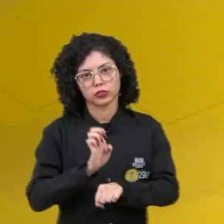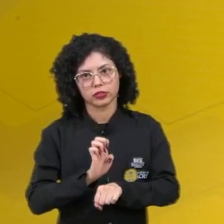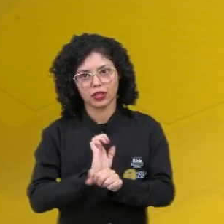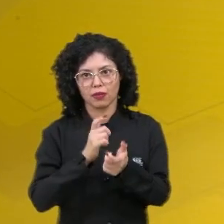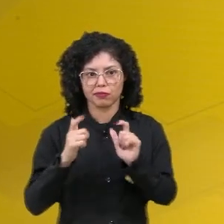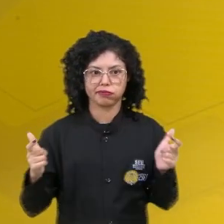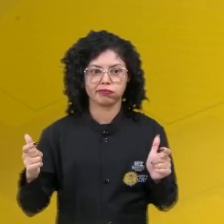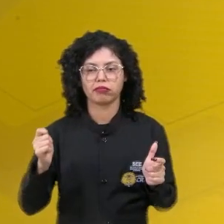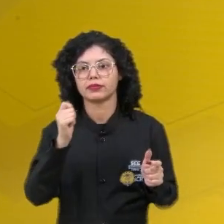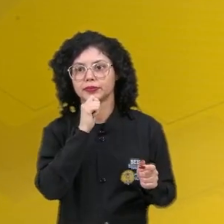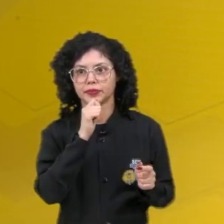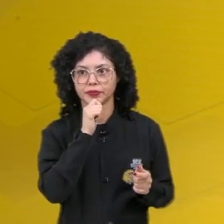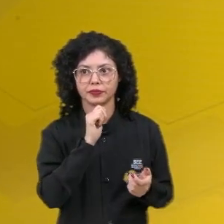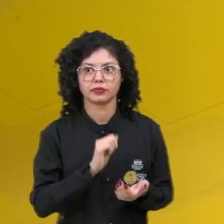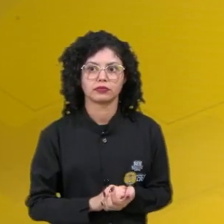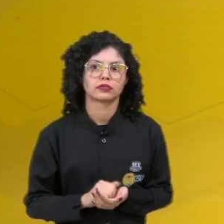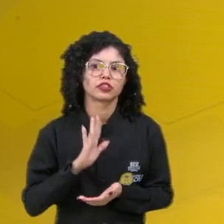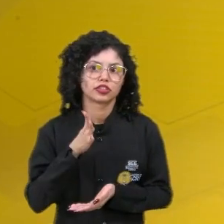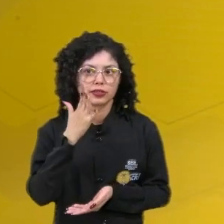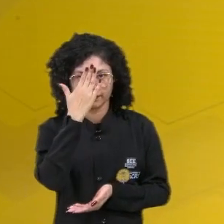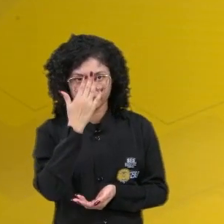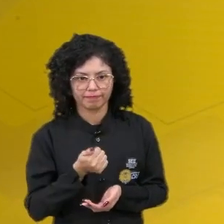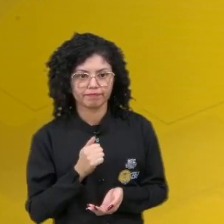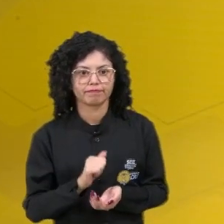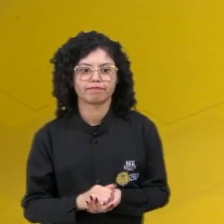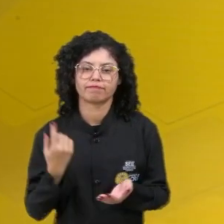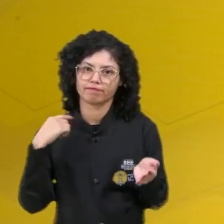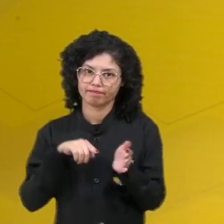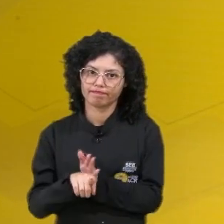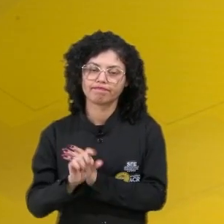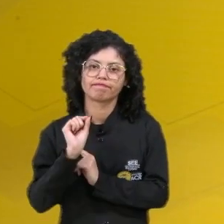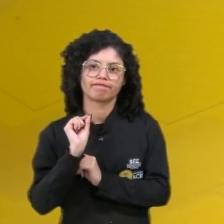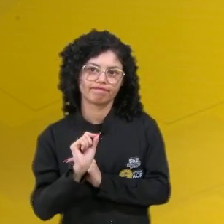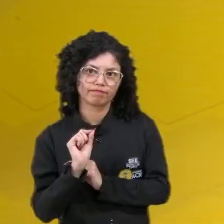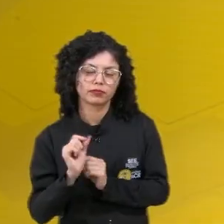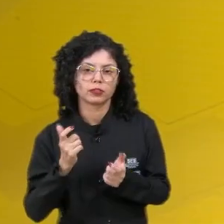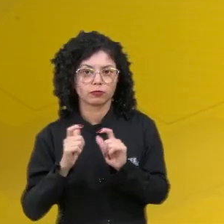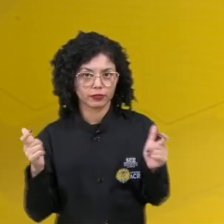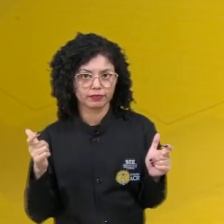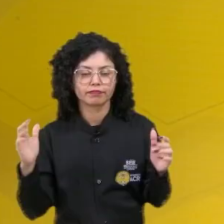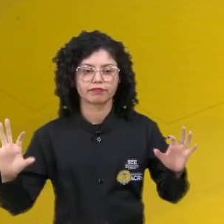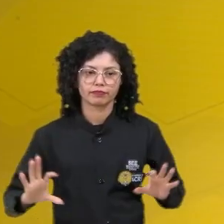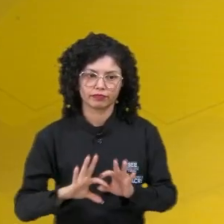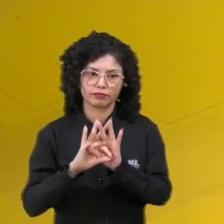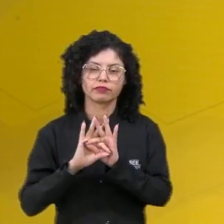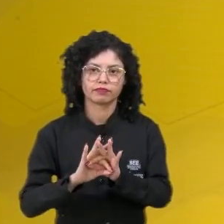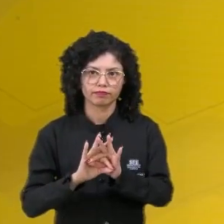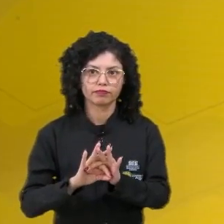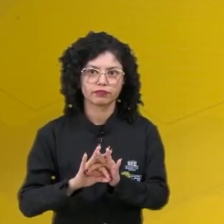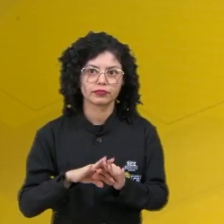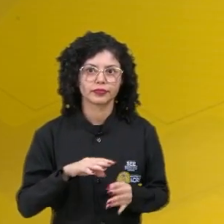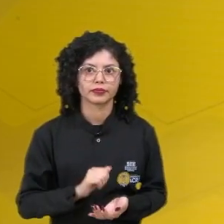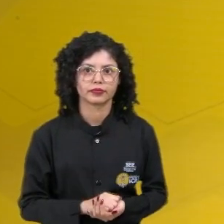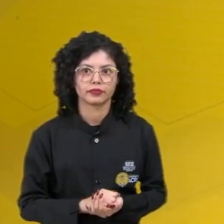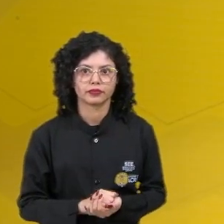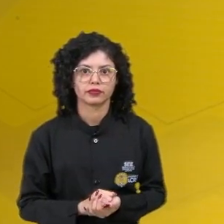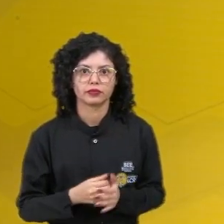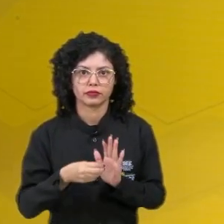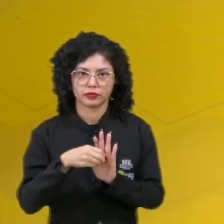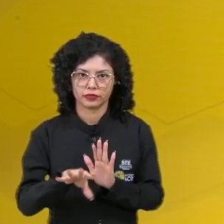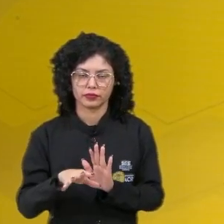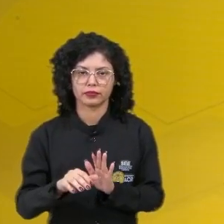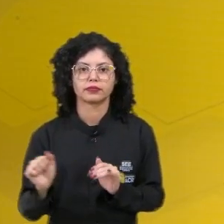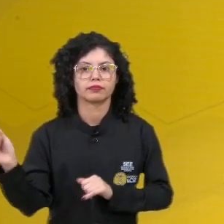um alto investimento. Então, daí você já tira essa questão do alto investimento relacionado ao modal de